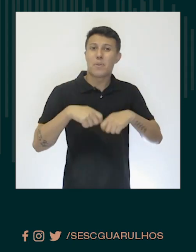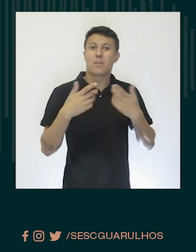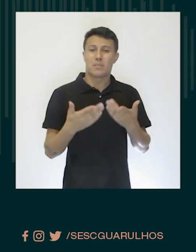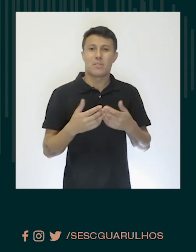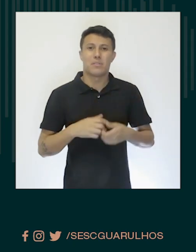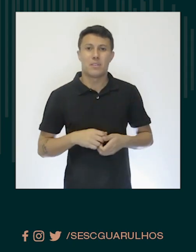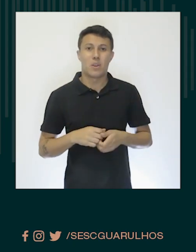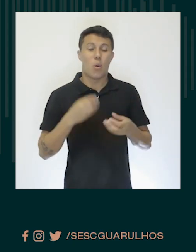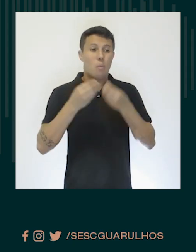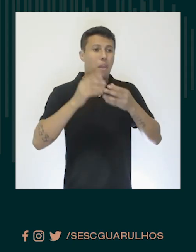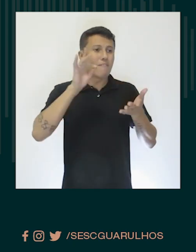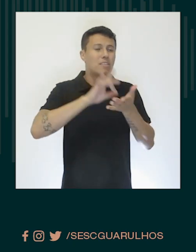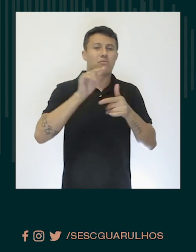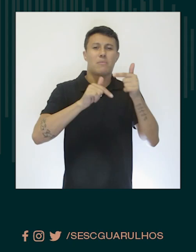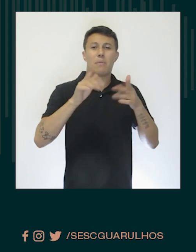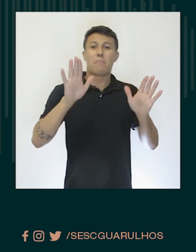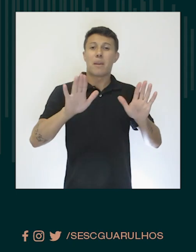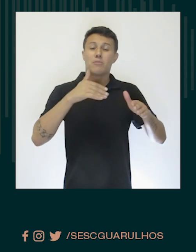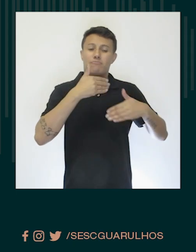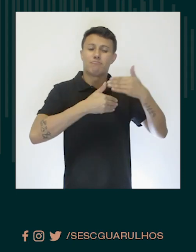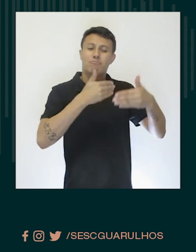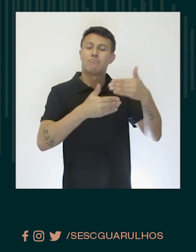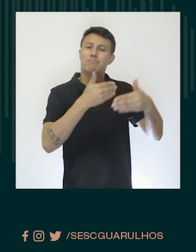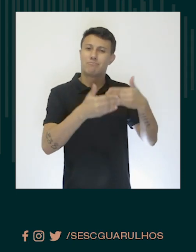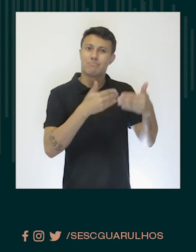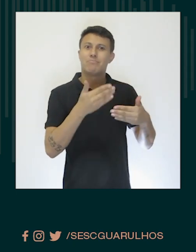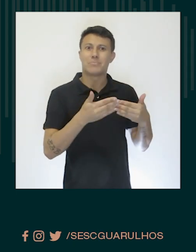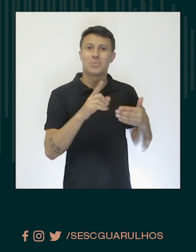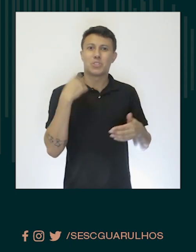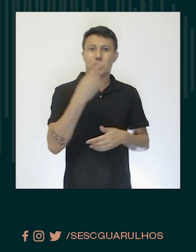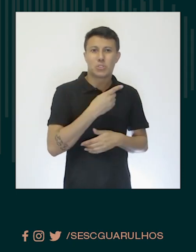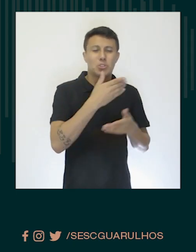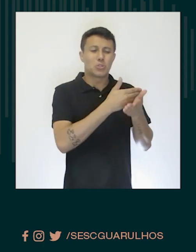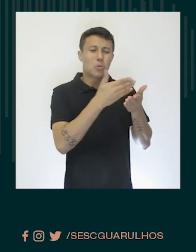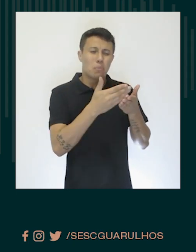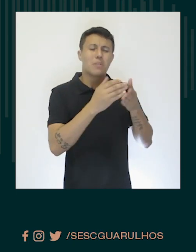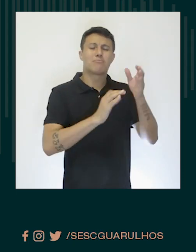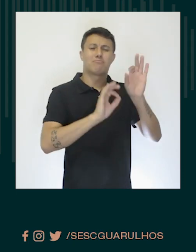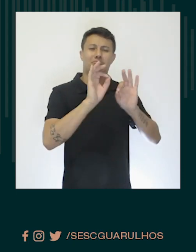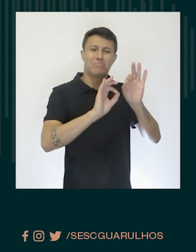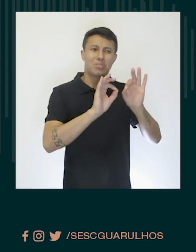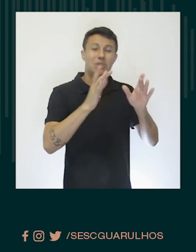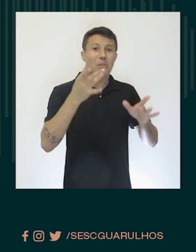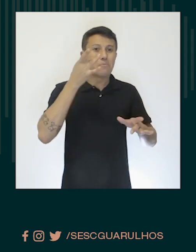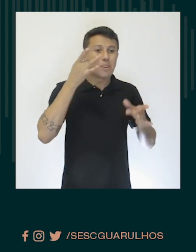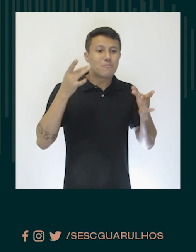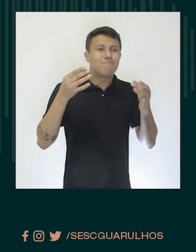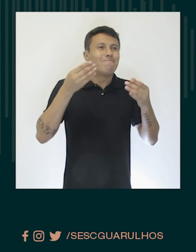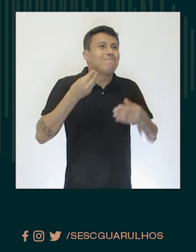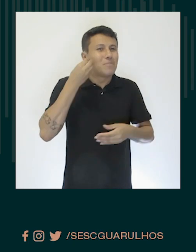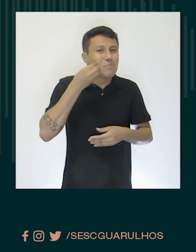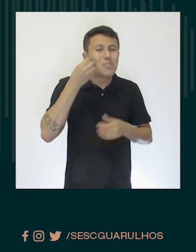o registro das coisas como são. Mas nesse processo é incrível como a gente começa a fazer parte das